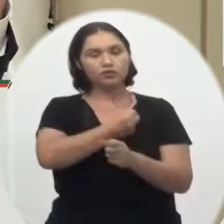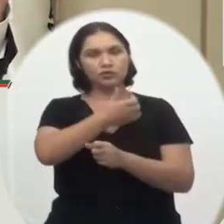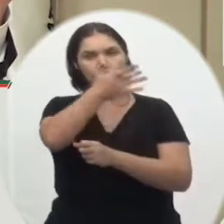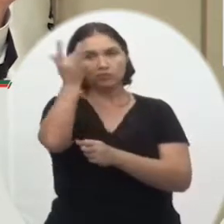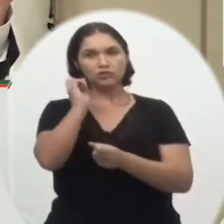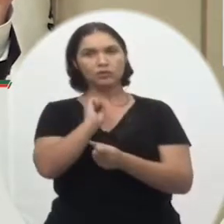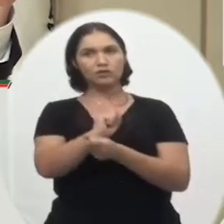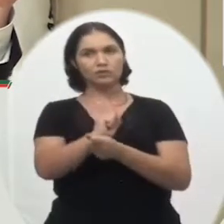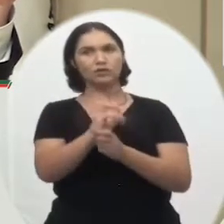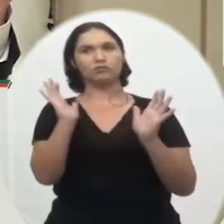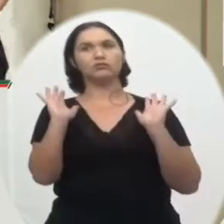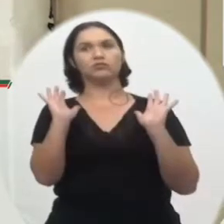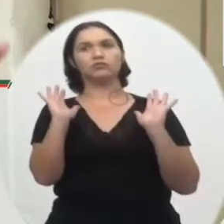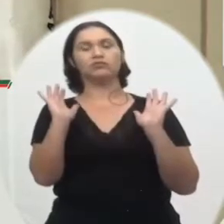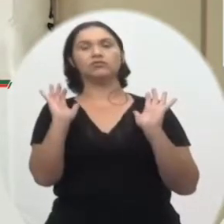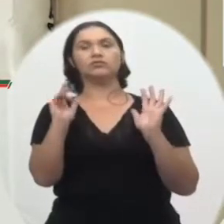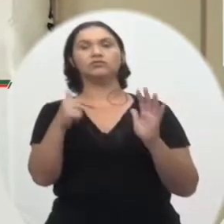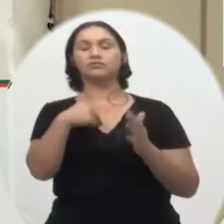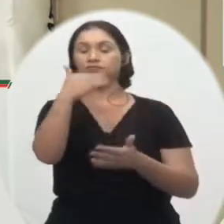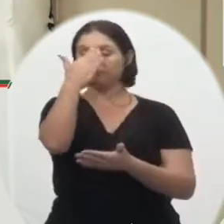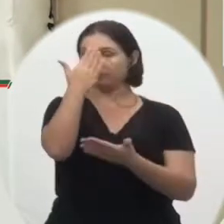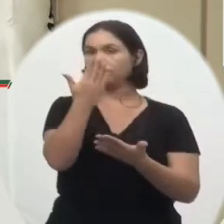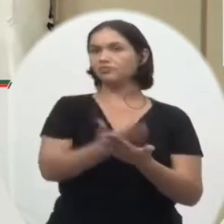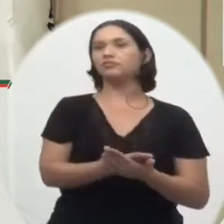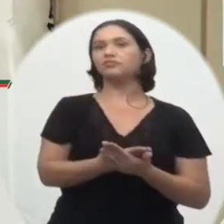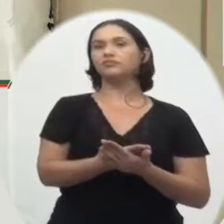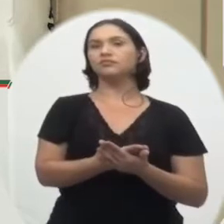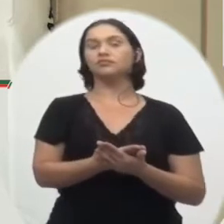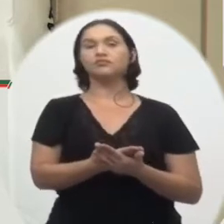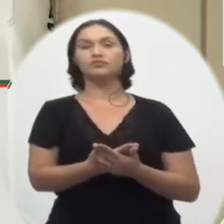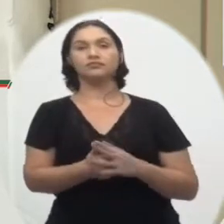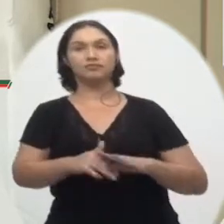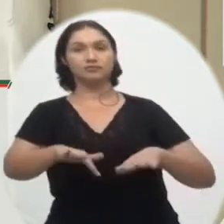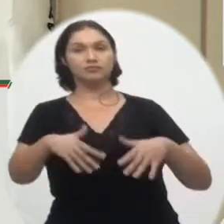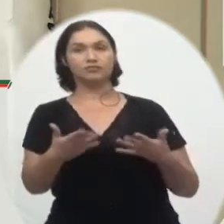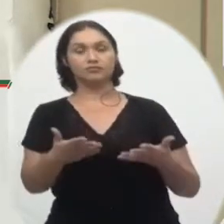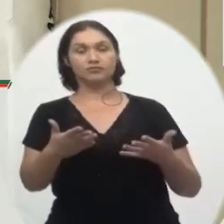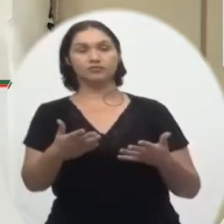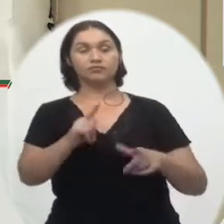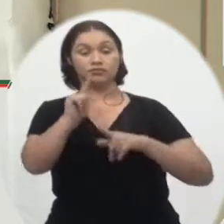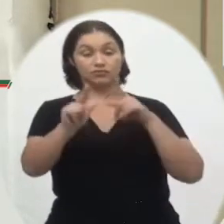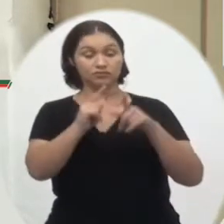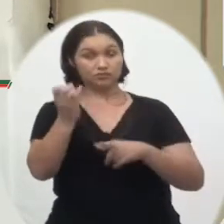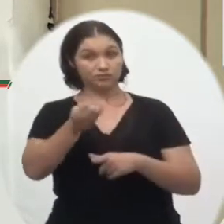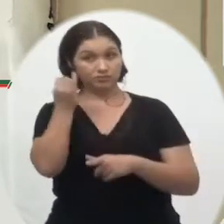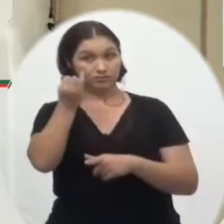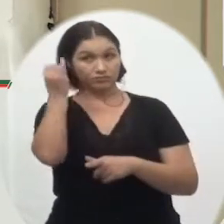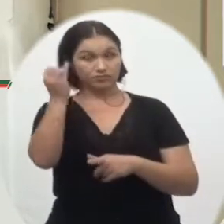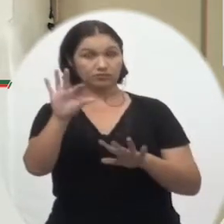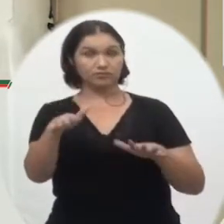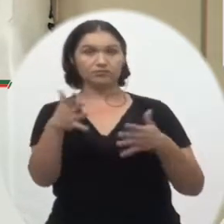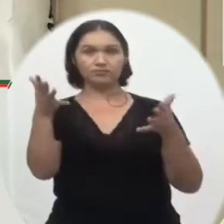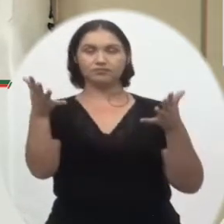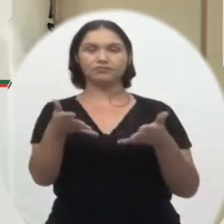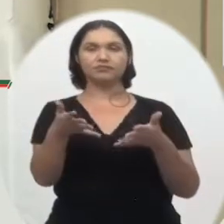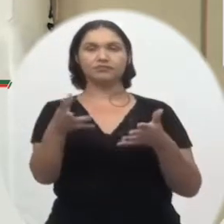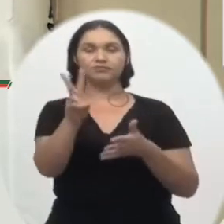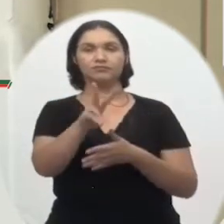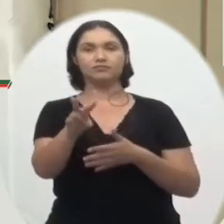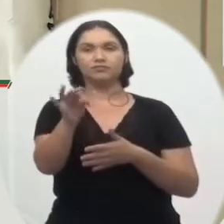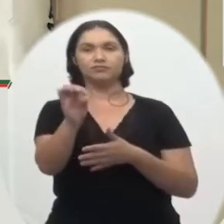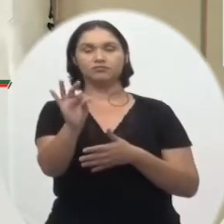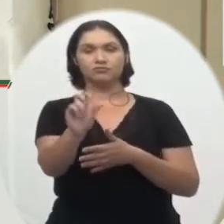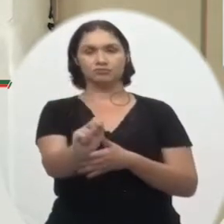diminuir, eu acredito que vai diminuir. Então, essa é a realidade. Né? O trabalho, muito importante, certo? Então, agora, vereador Tita,